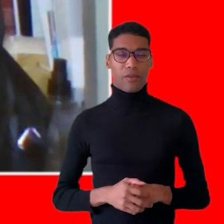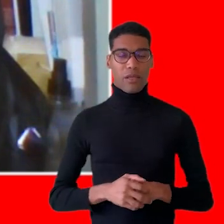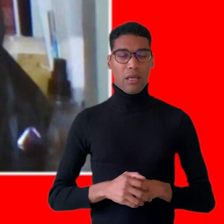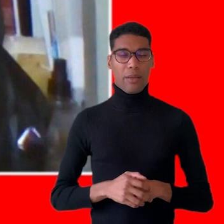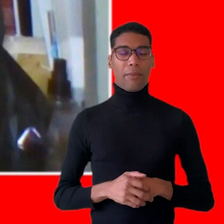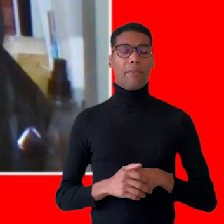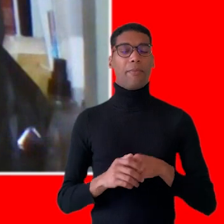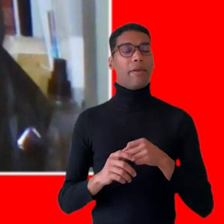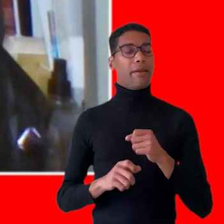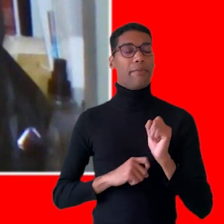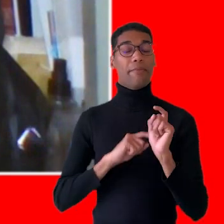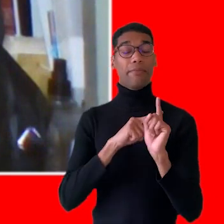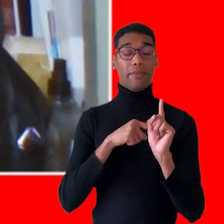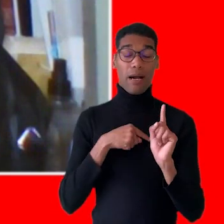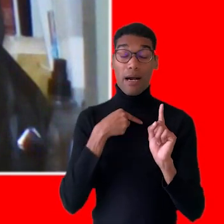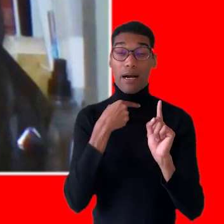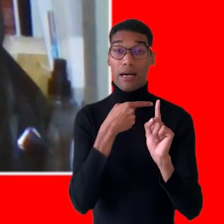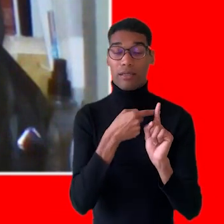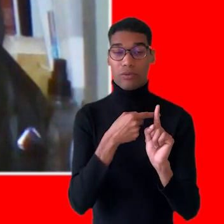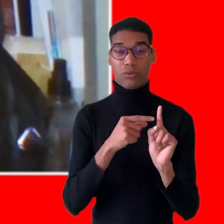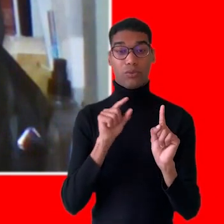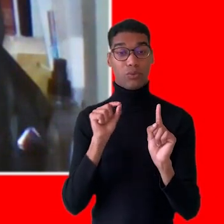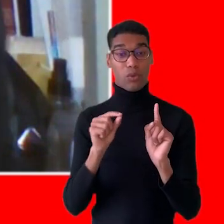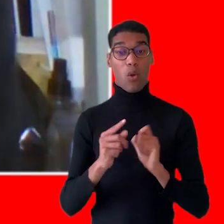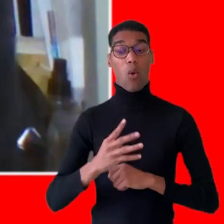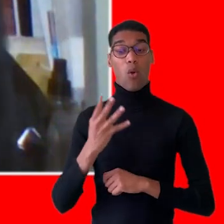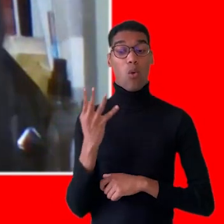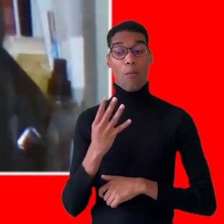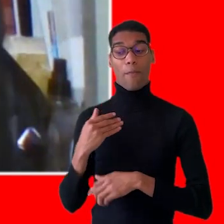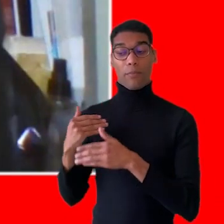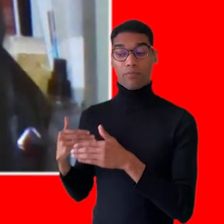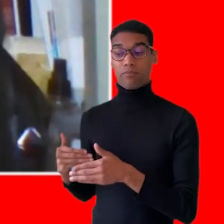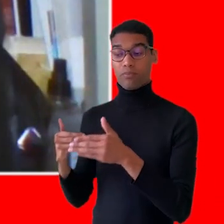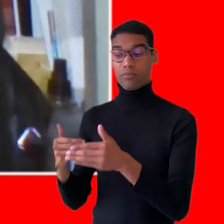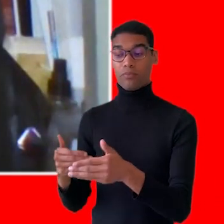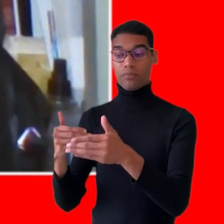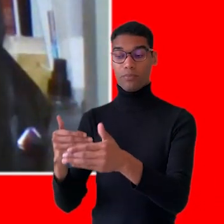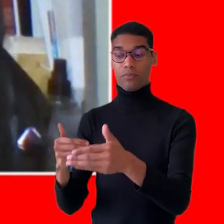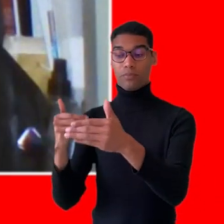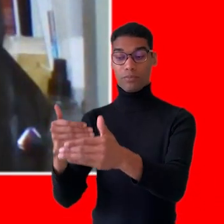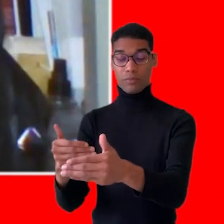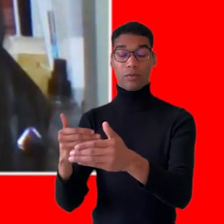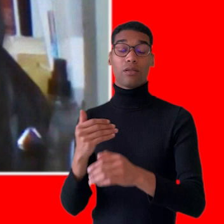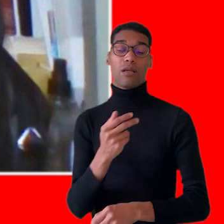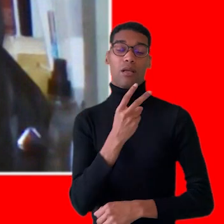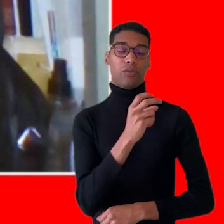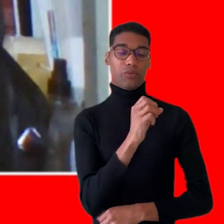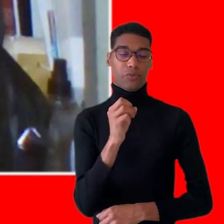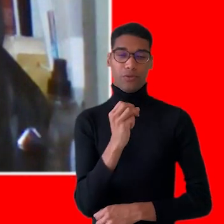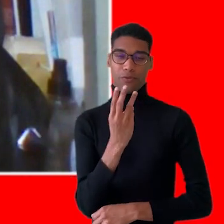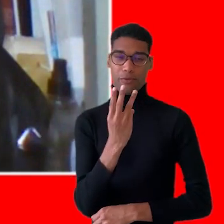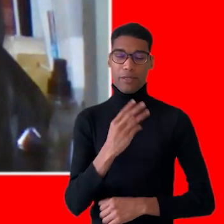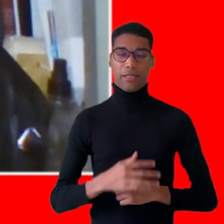1995, e acrescentarmos uma quarta temporalidade, que é